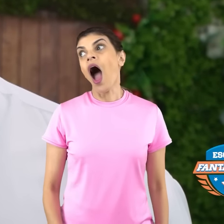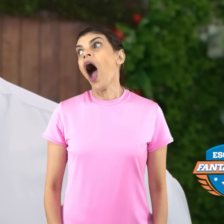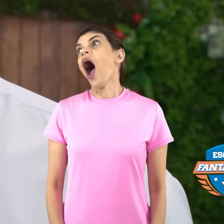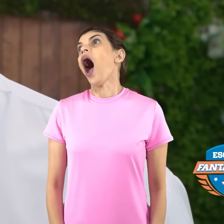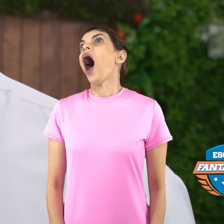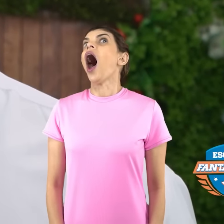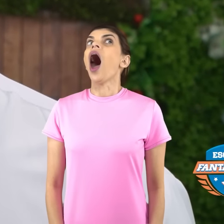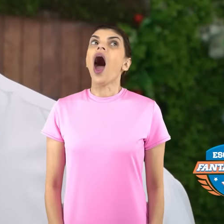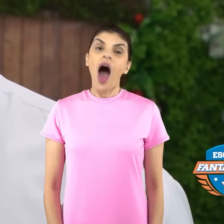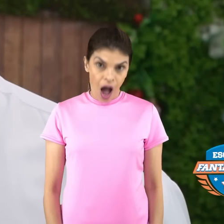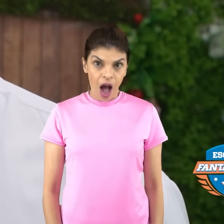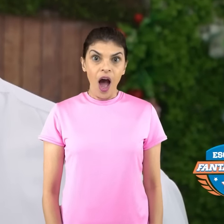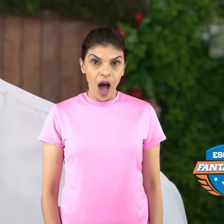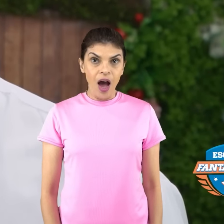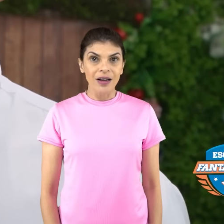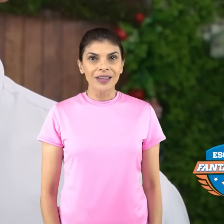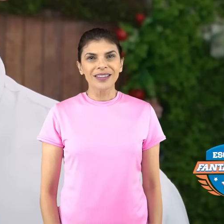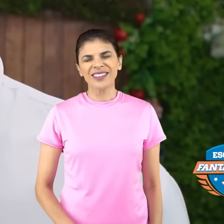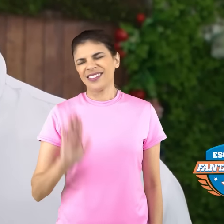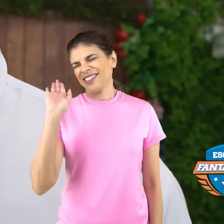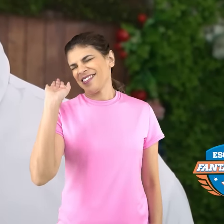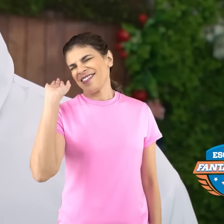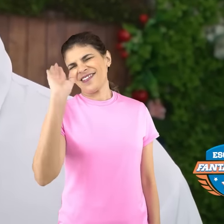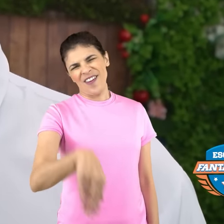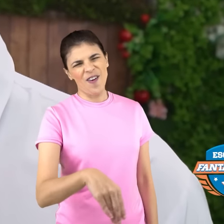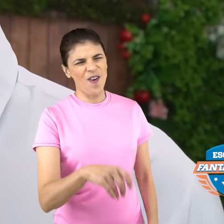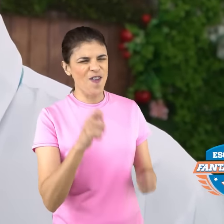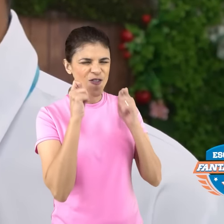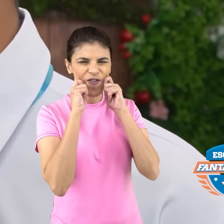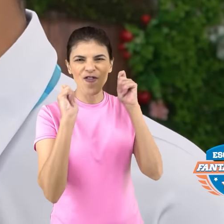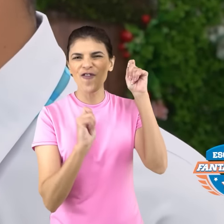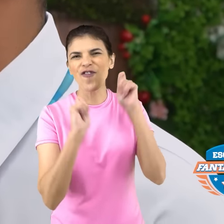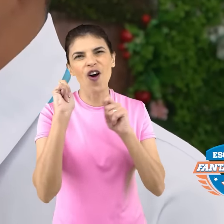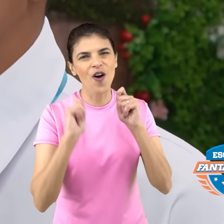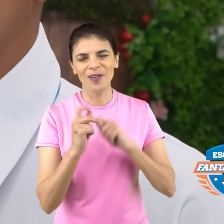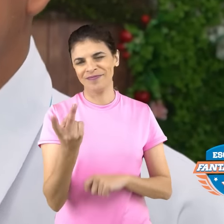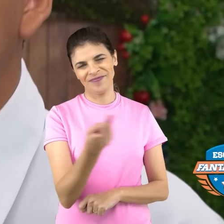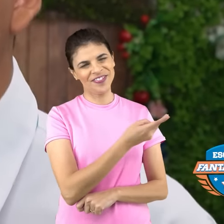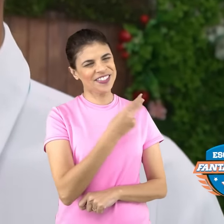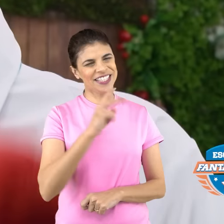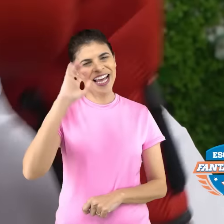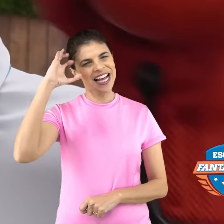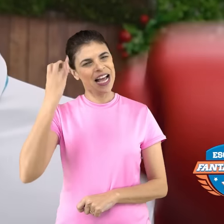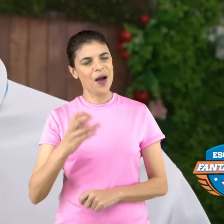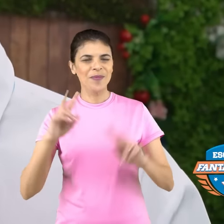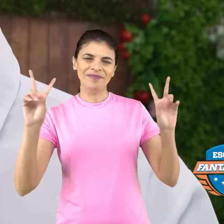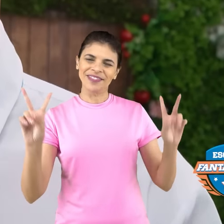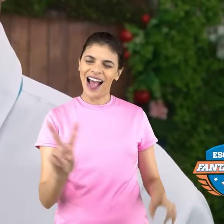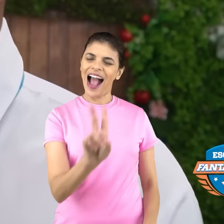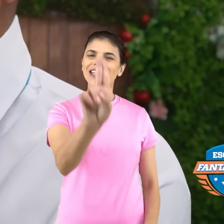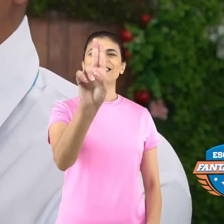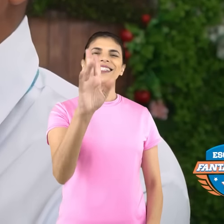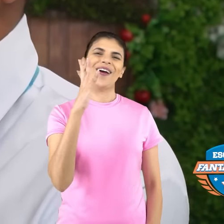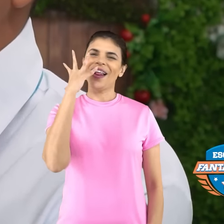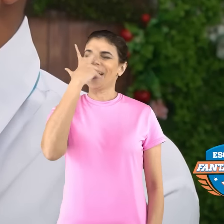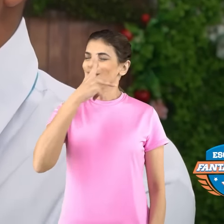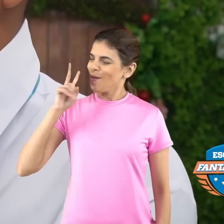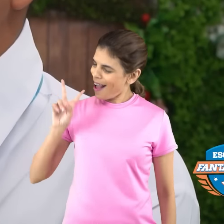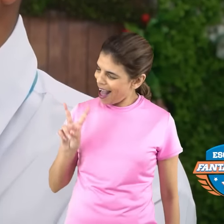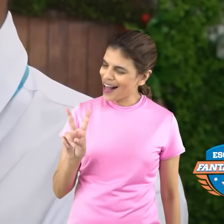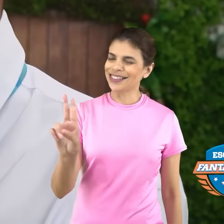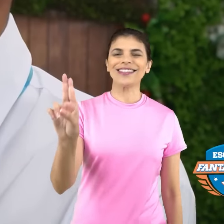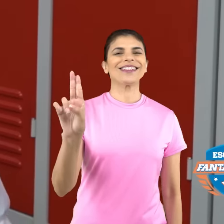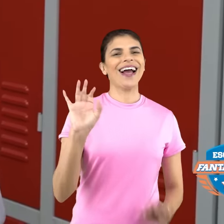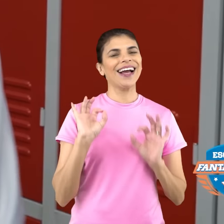Ah, é? Ai, que fofo! Você e a Camila fazem um lindo casal.